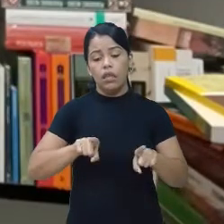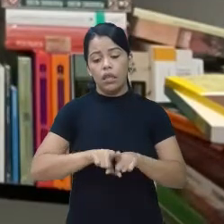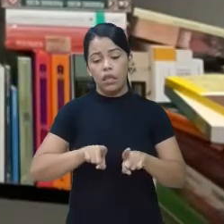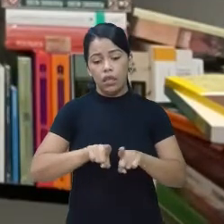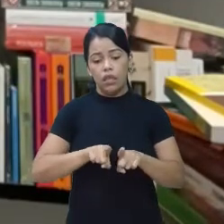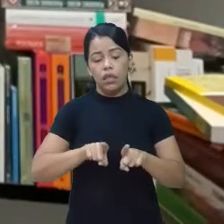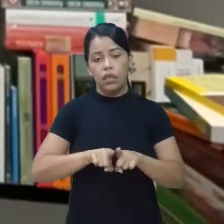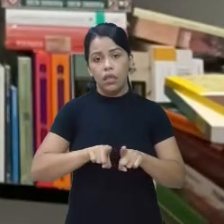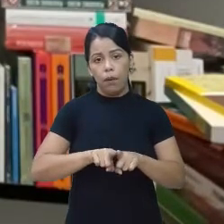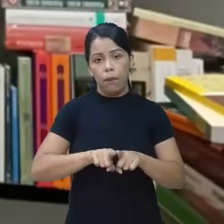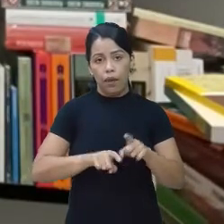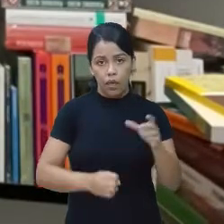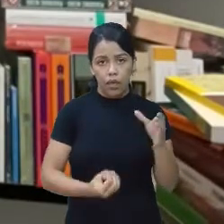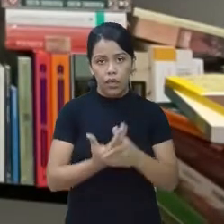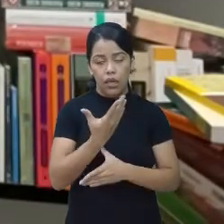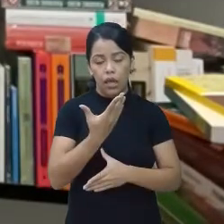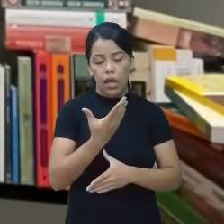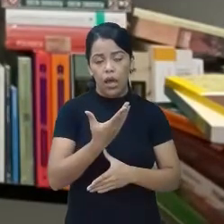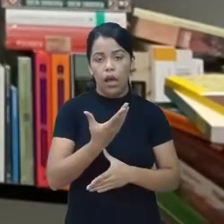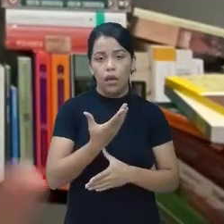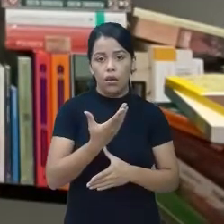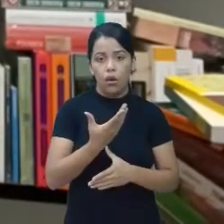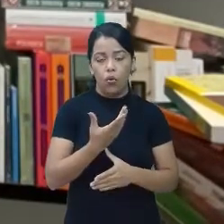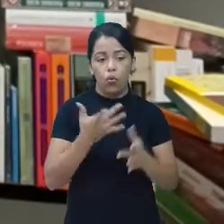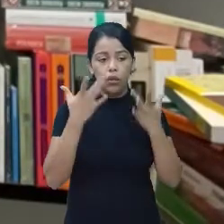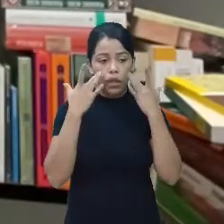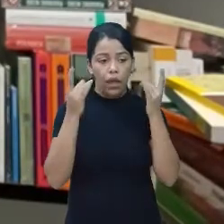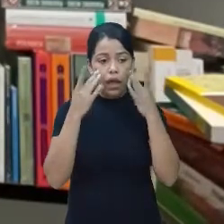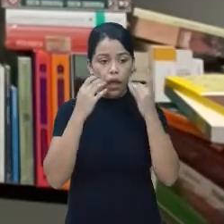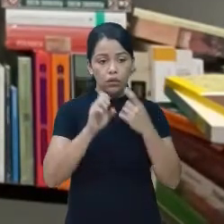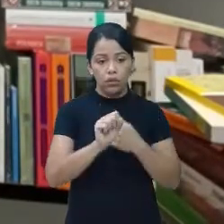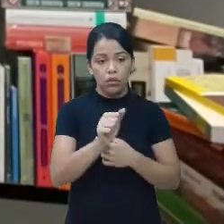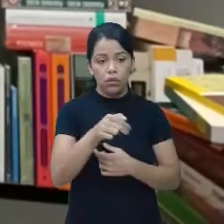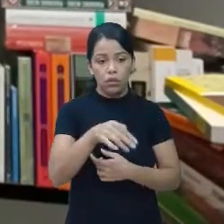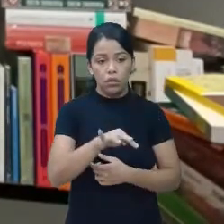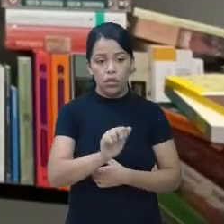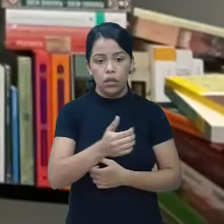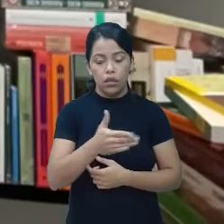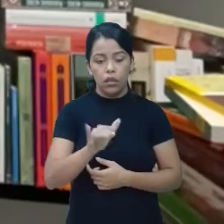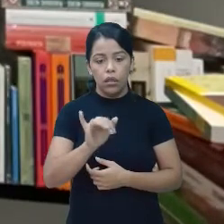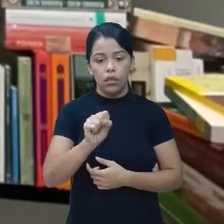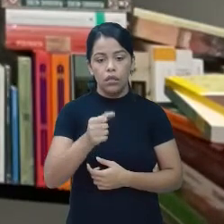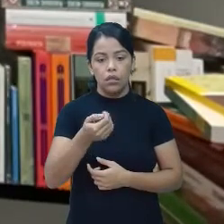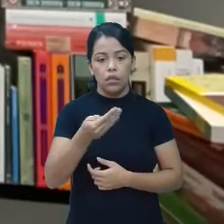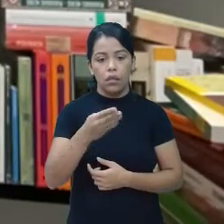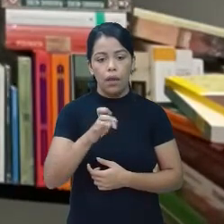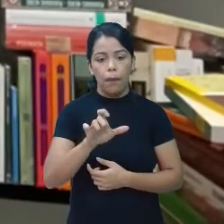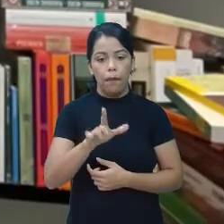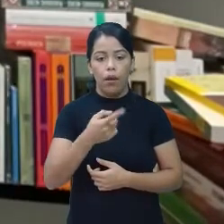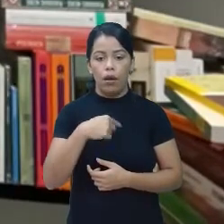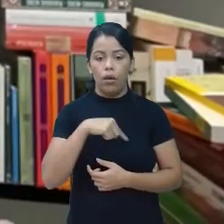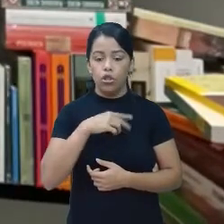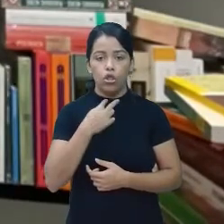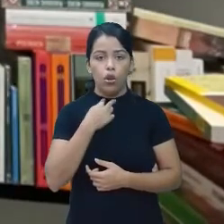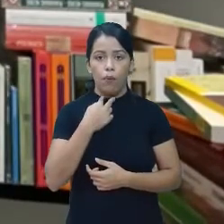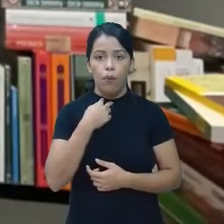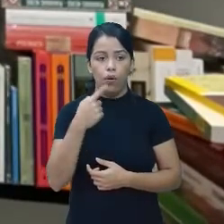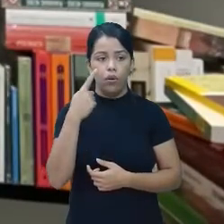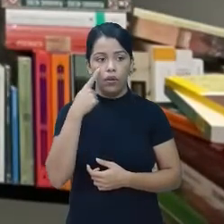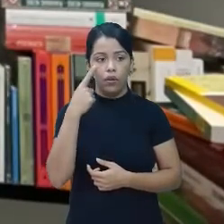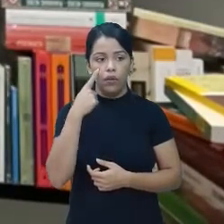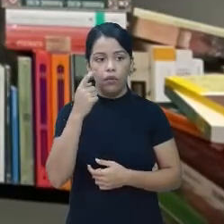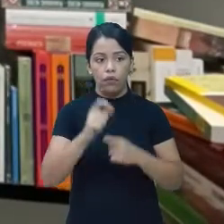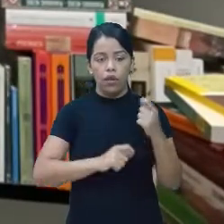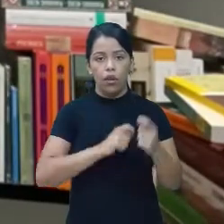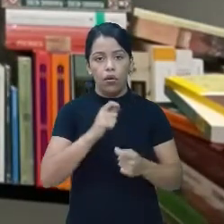um Teatro Santa Isabel, por exemplo. E que isso a gente não pode perceber como algo bom, porque o dinheiro que constrói o Recife é